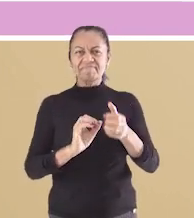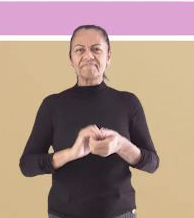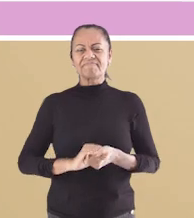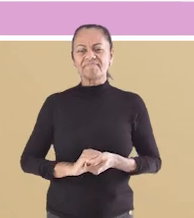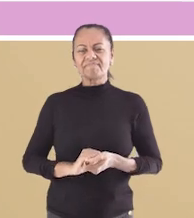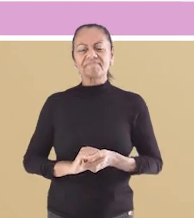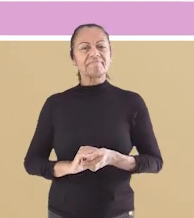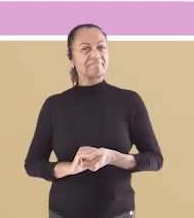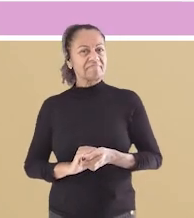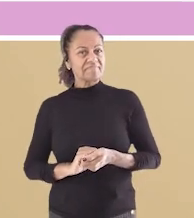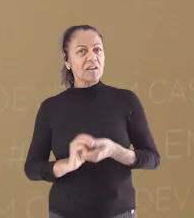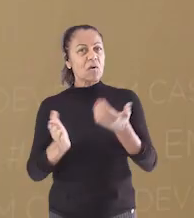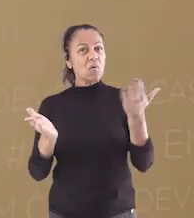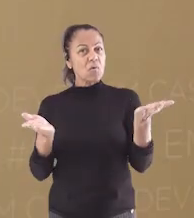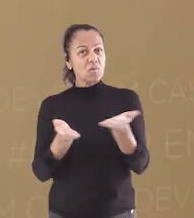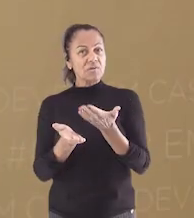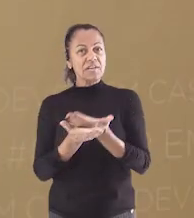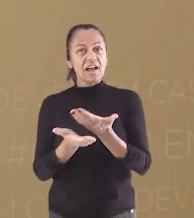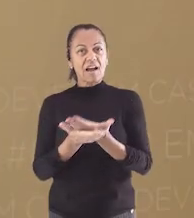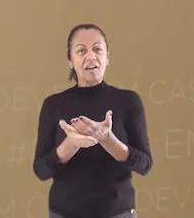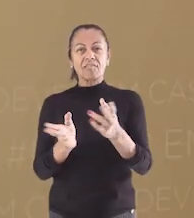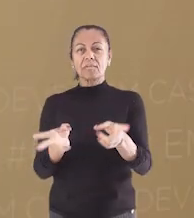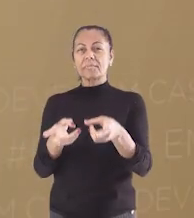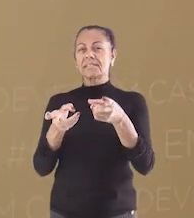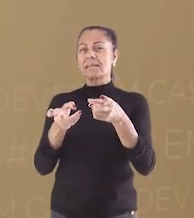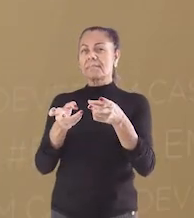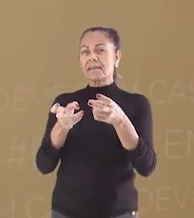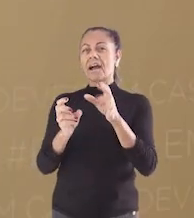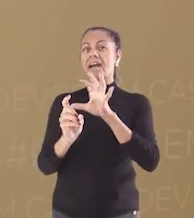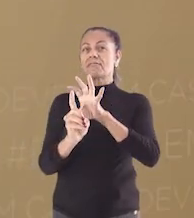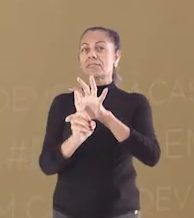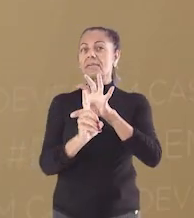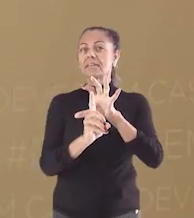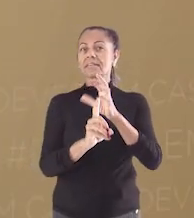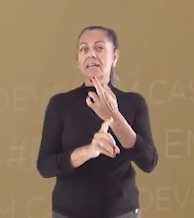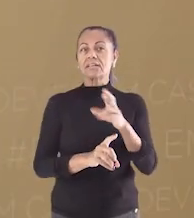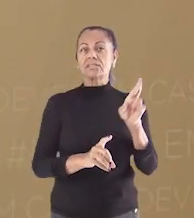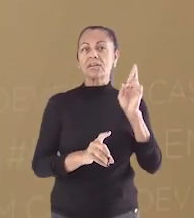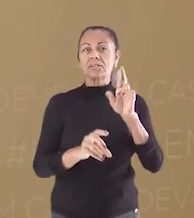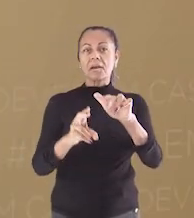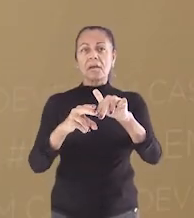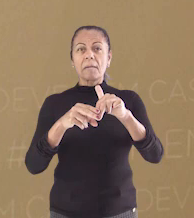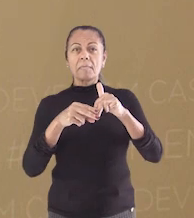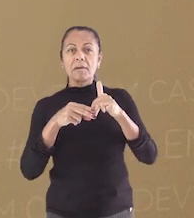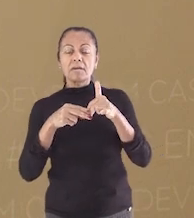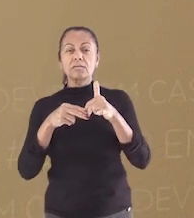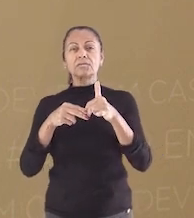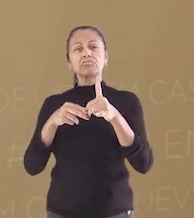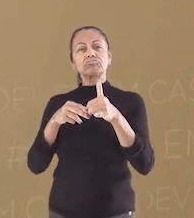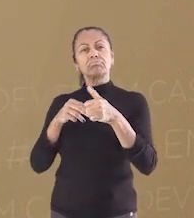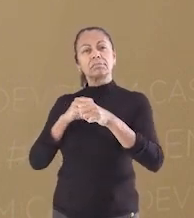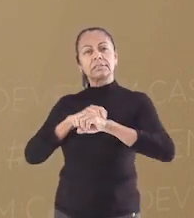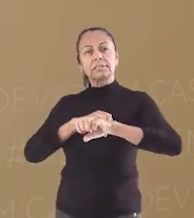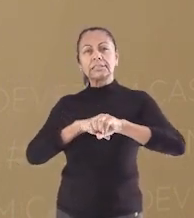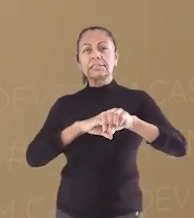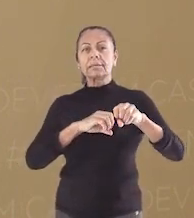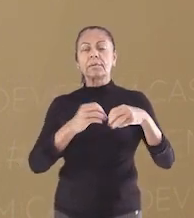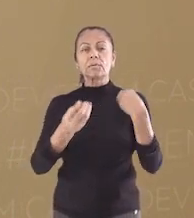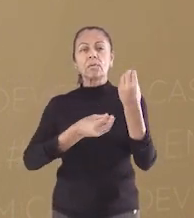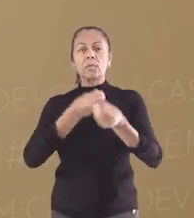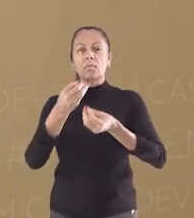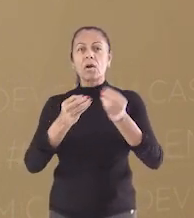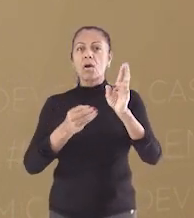da sua religião? Em nossa aula, vamos perceber a influência religiosa através de seus